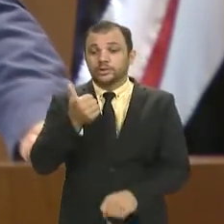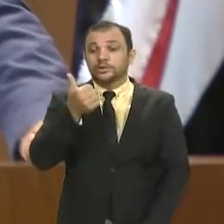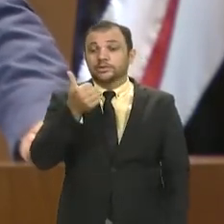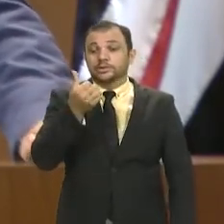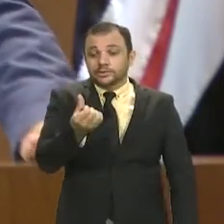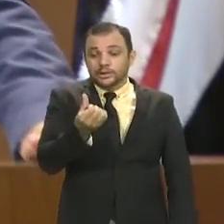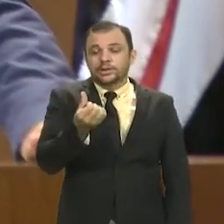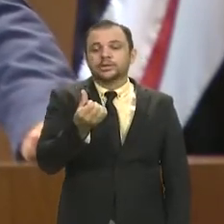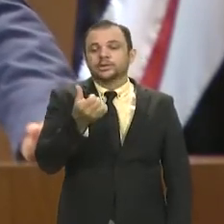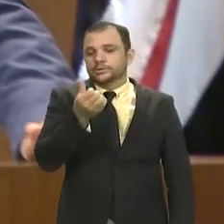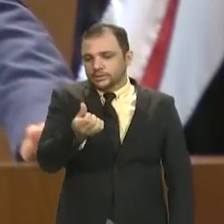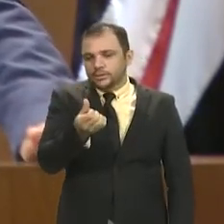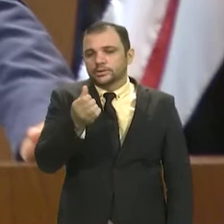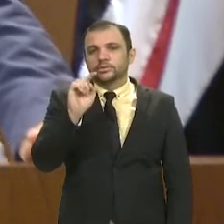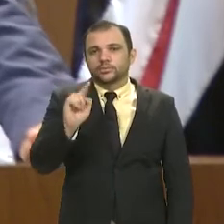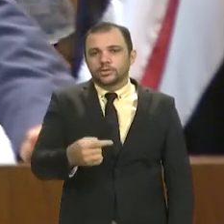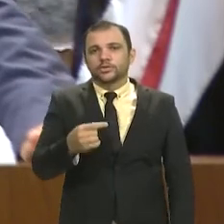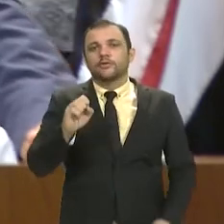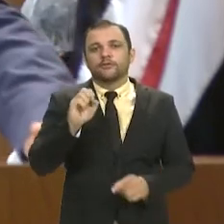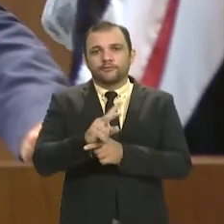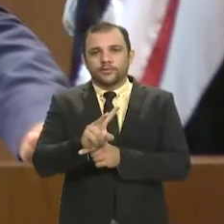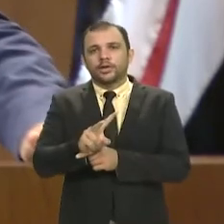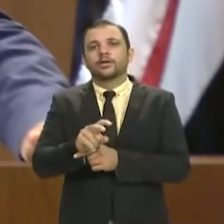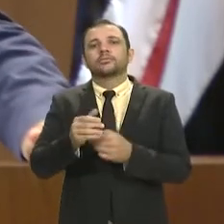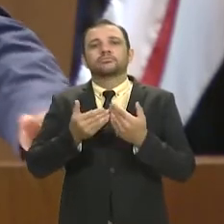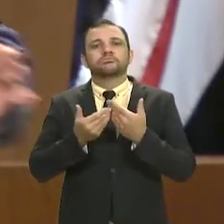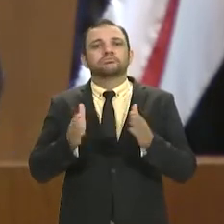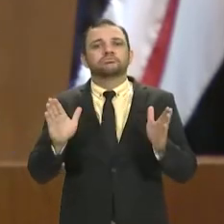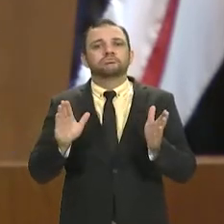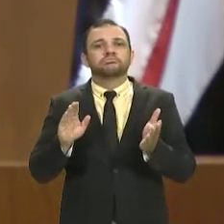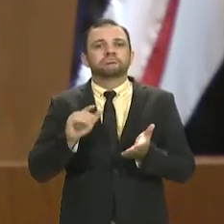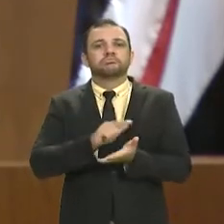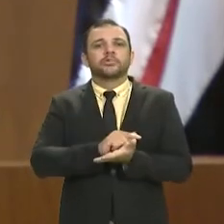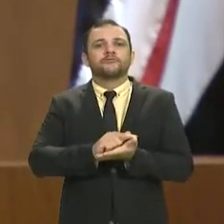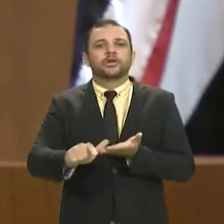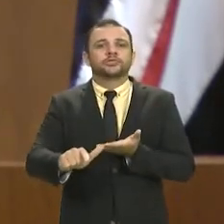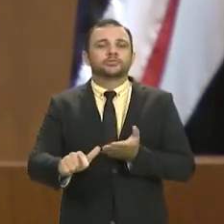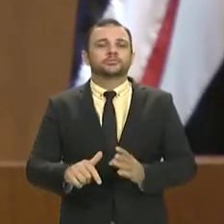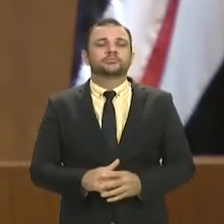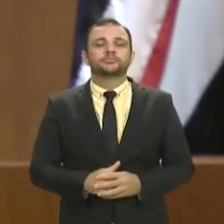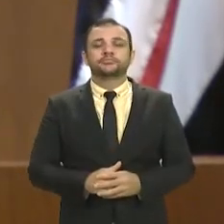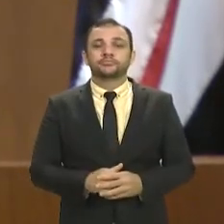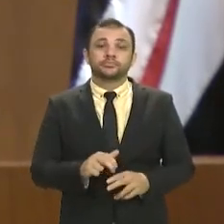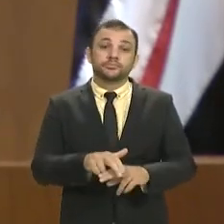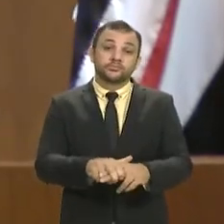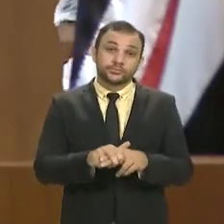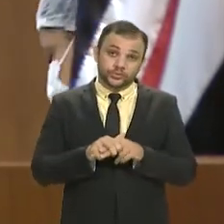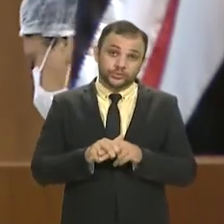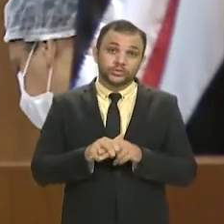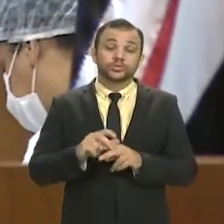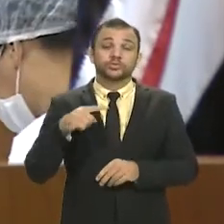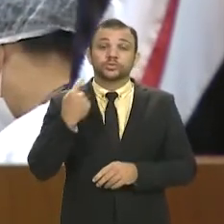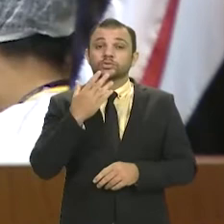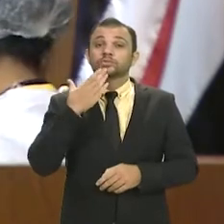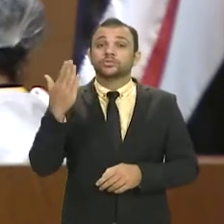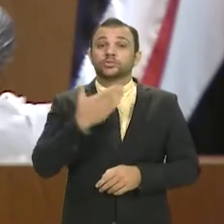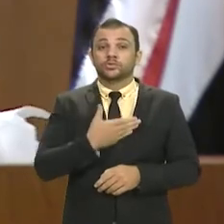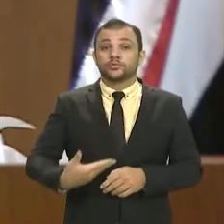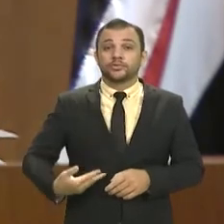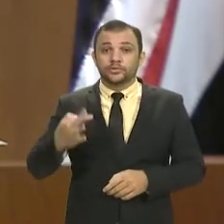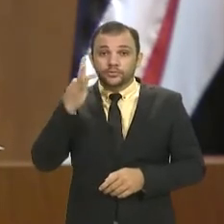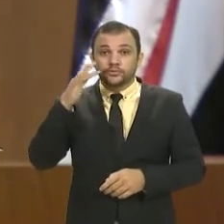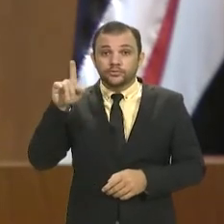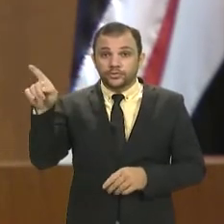ociosas, que ficaram abertas na Polícia Militar. Por isso, estamos solicitando ao governador Flávio Dino